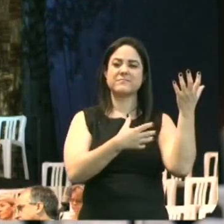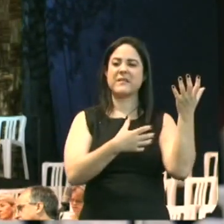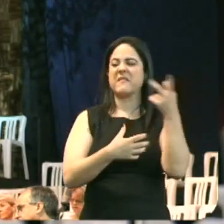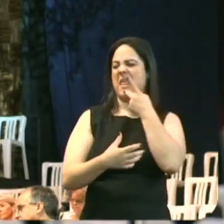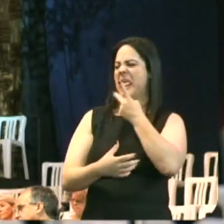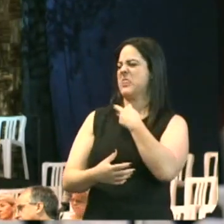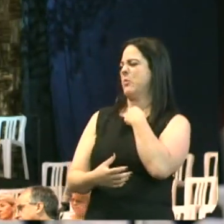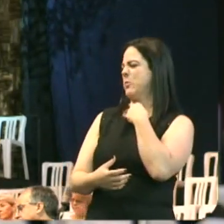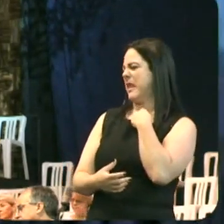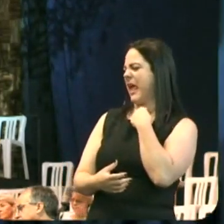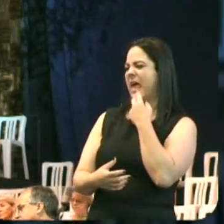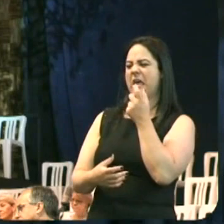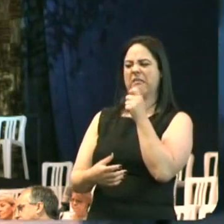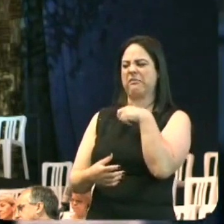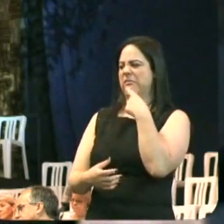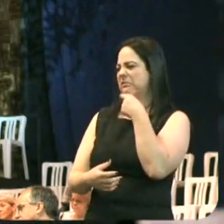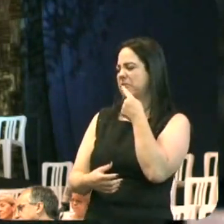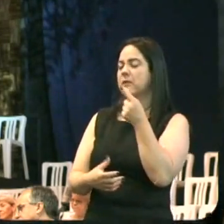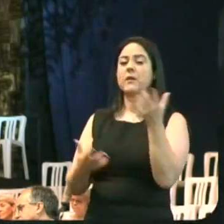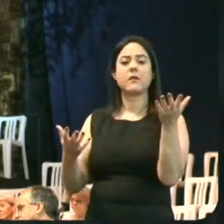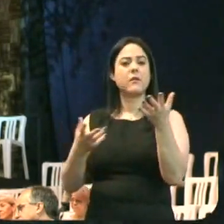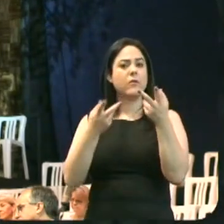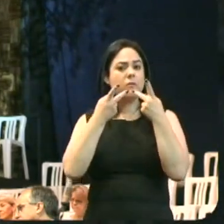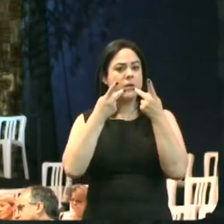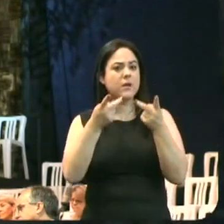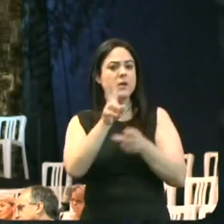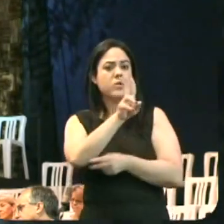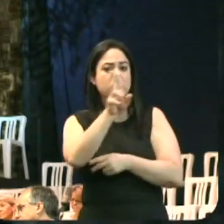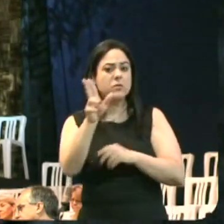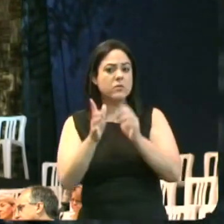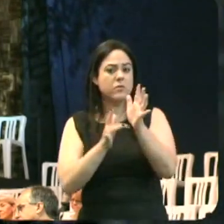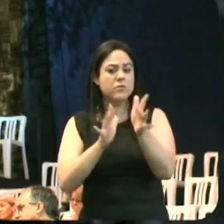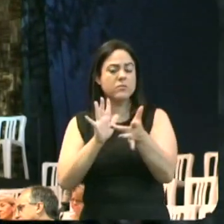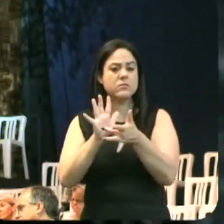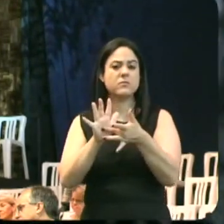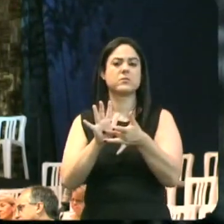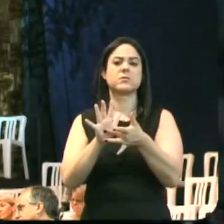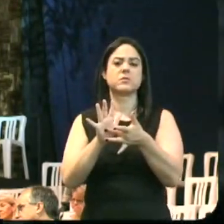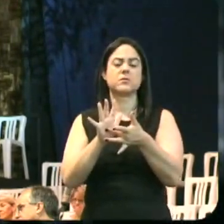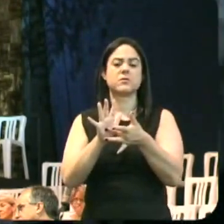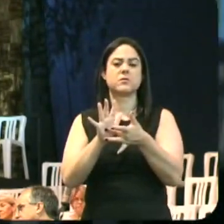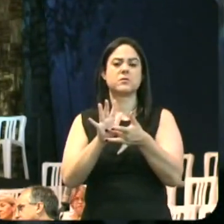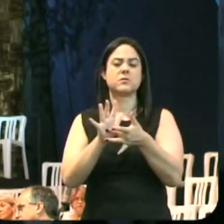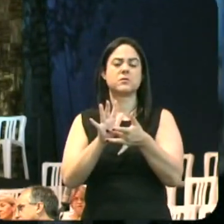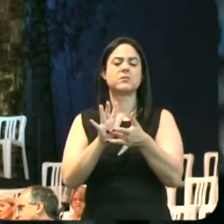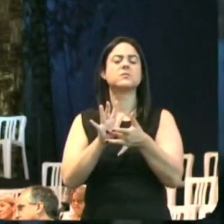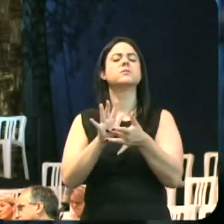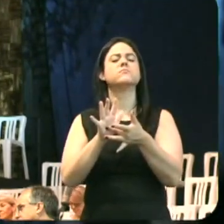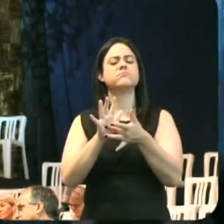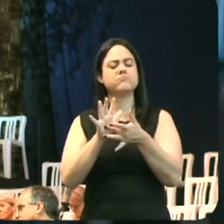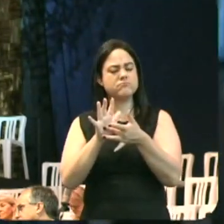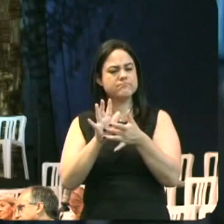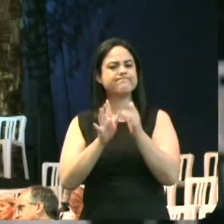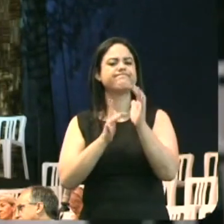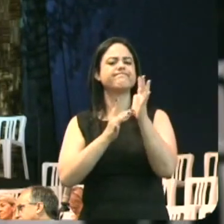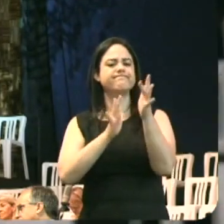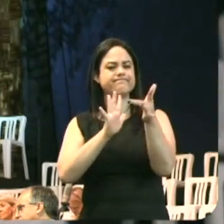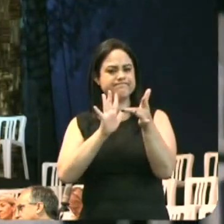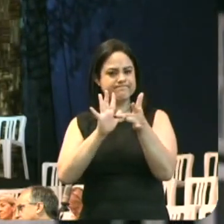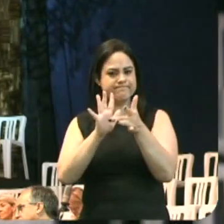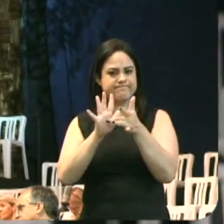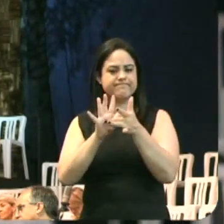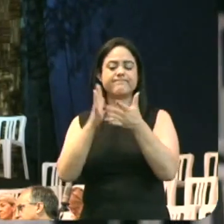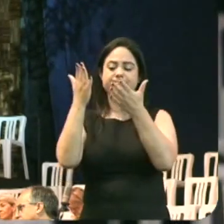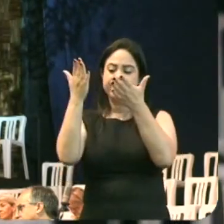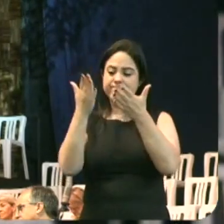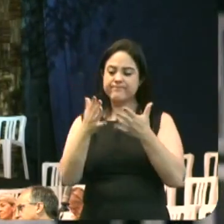jeito. Hoje eu venho dizer em nome de Jesus, Jesus veio a